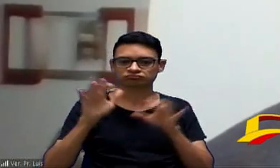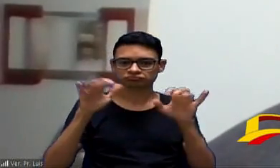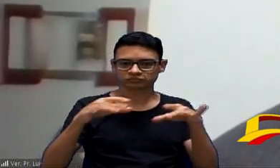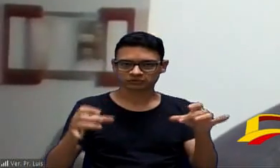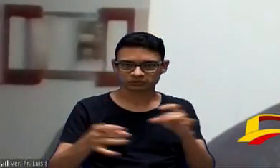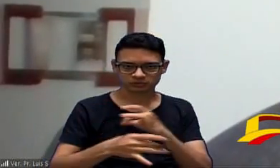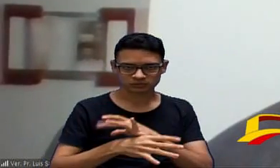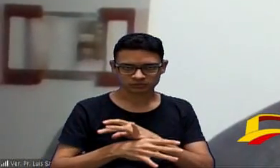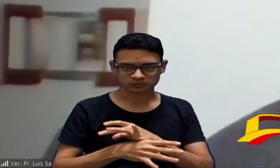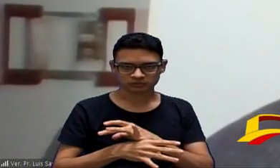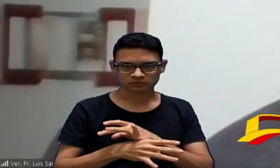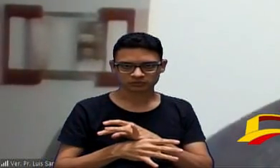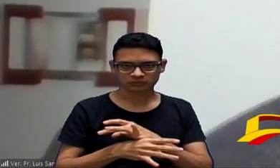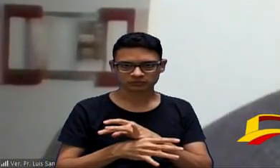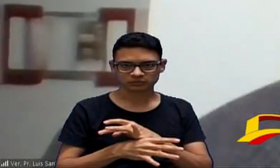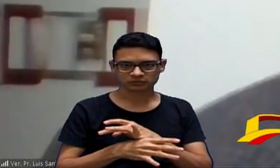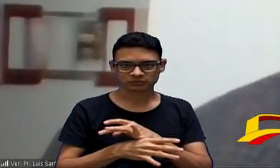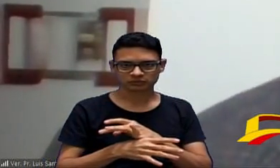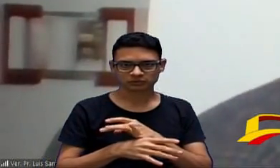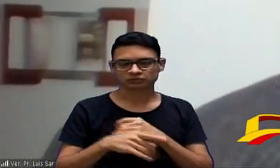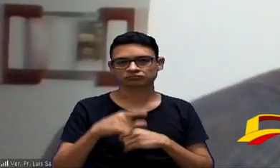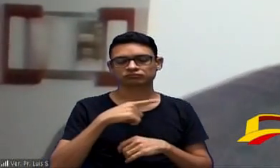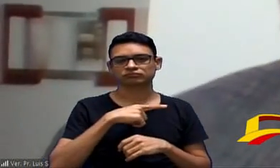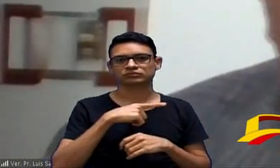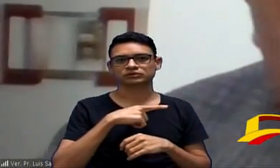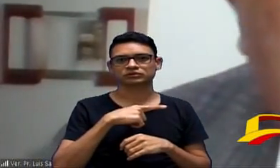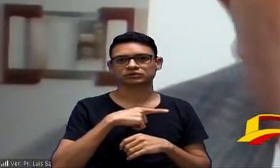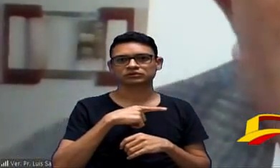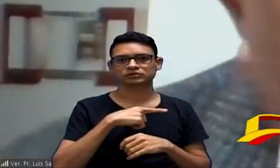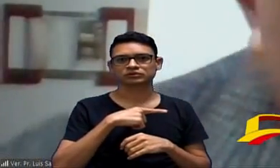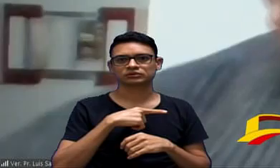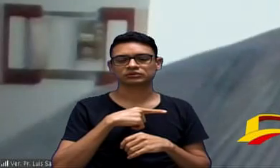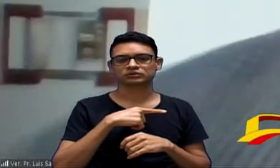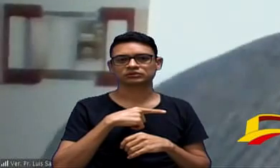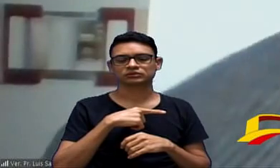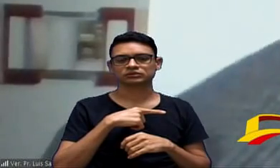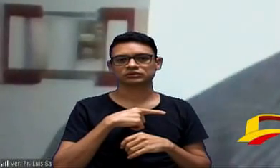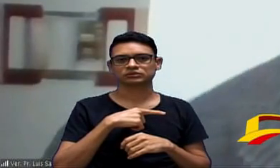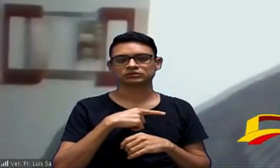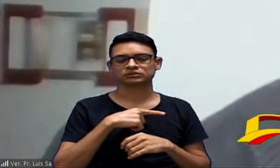os... houve lá um posicionamento e